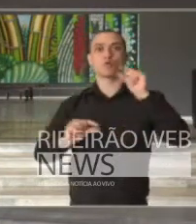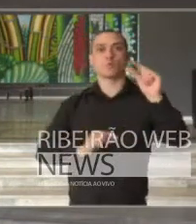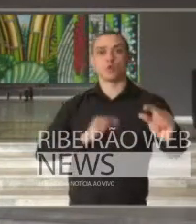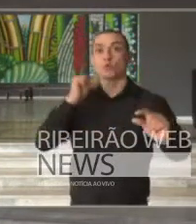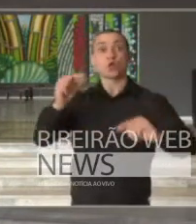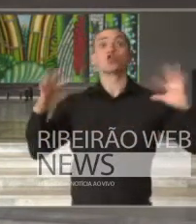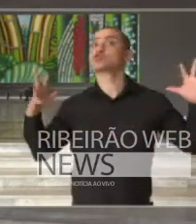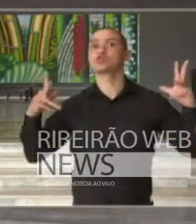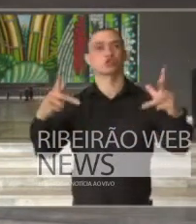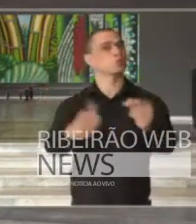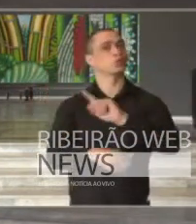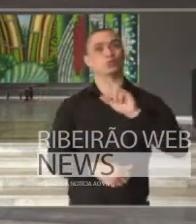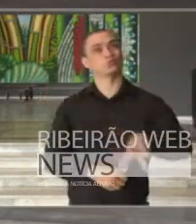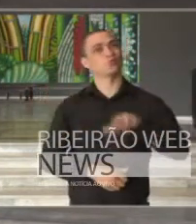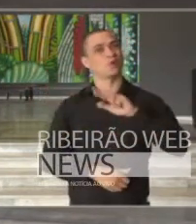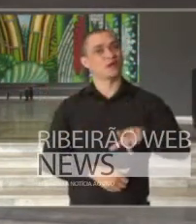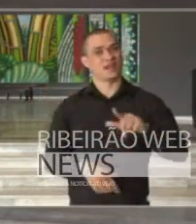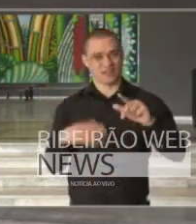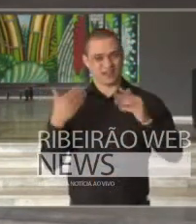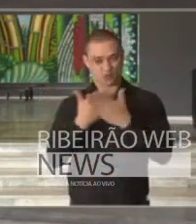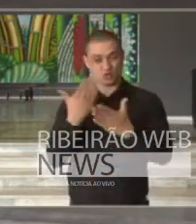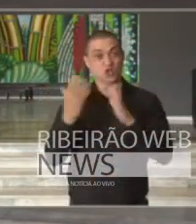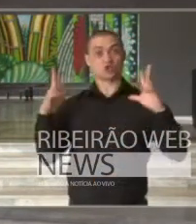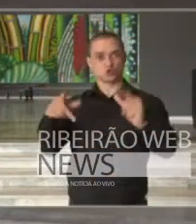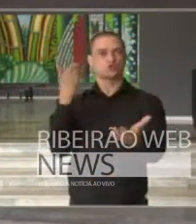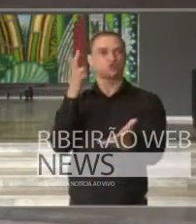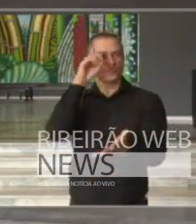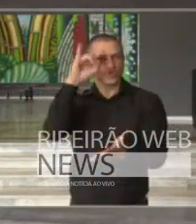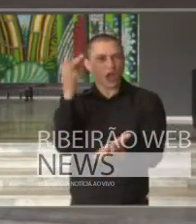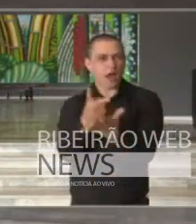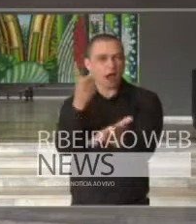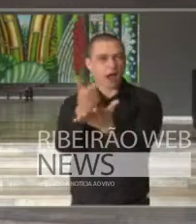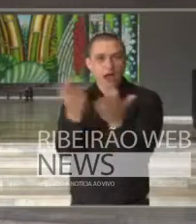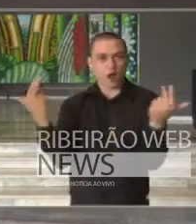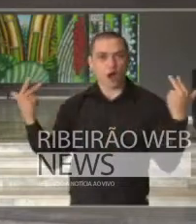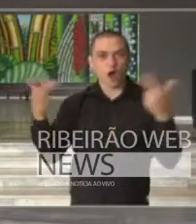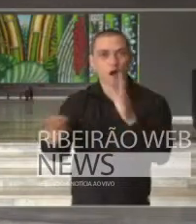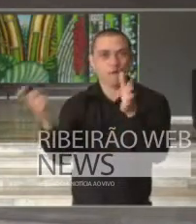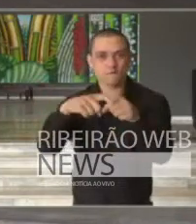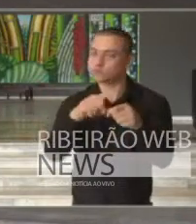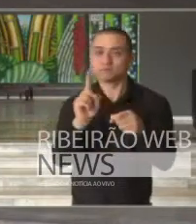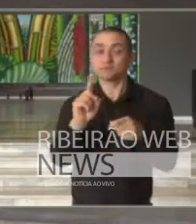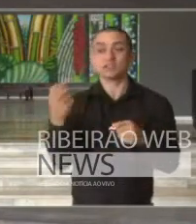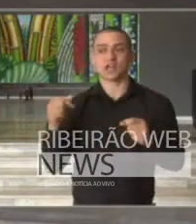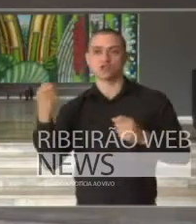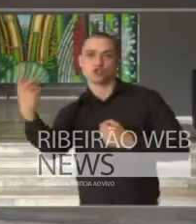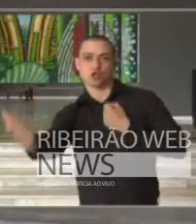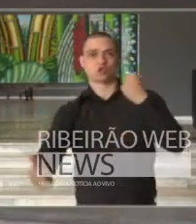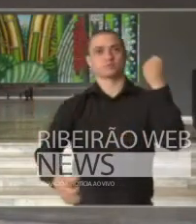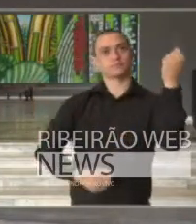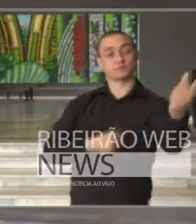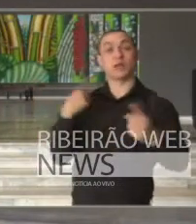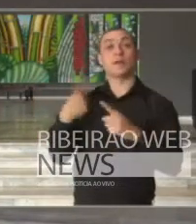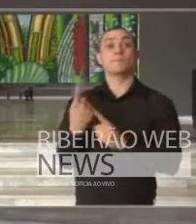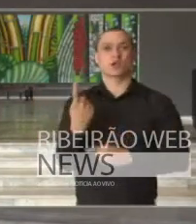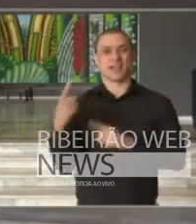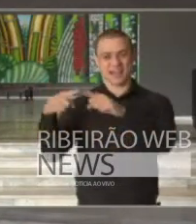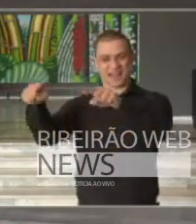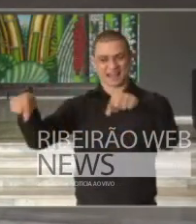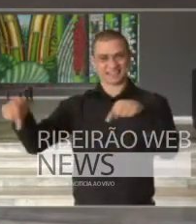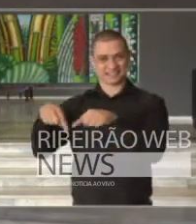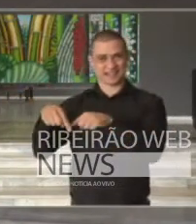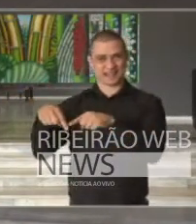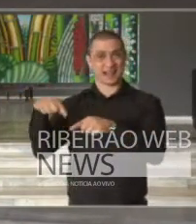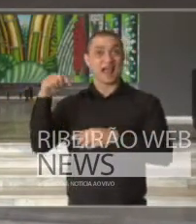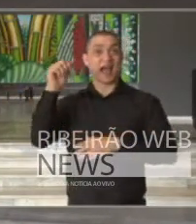não retornaremos com todos os estudantes no mesmo dia. Então, nós teremos rodízios de estudantes. Por quê? Numa sala de aula